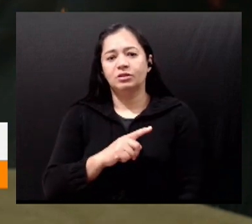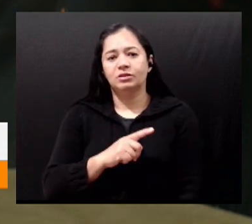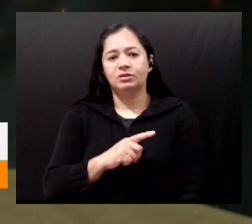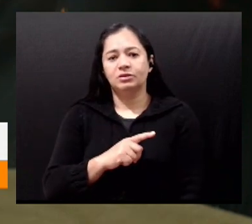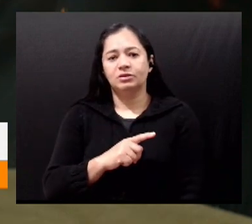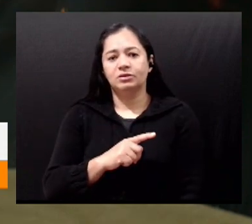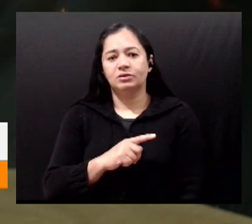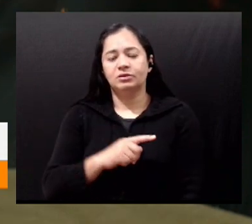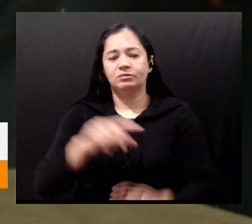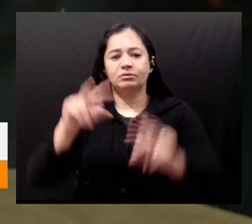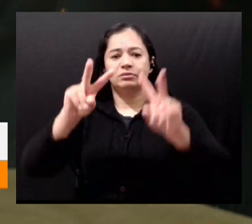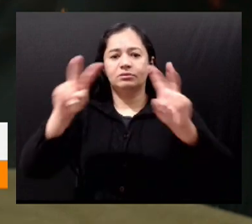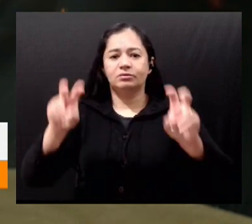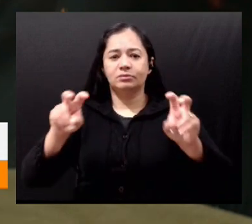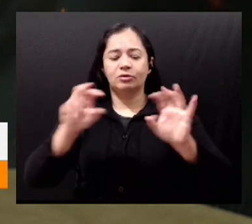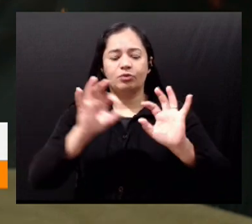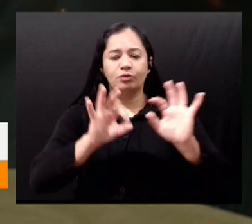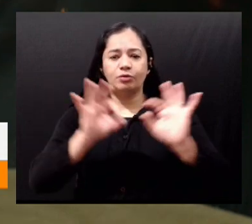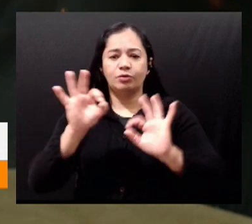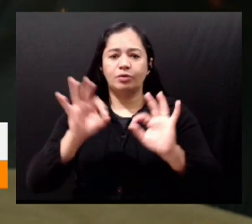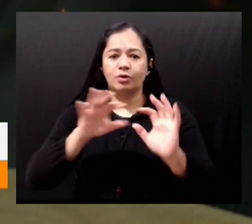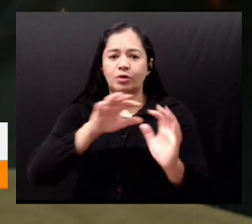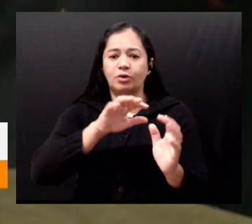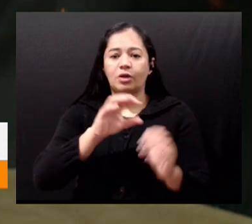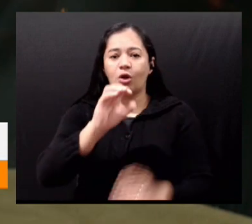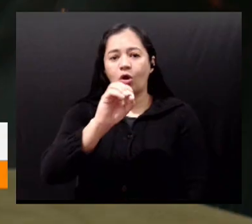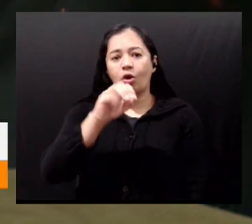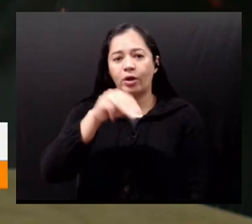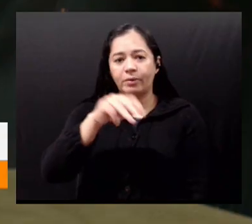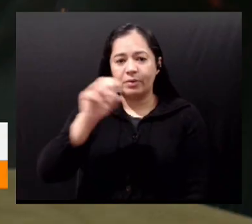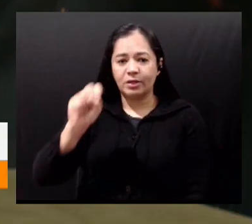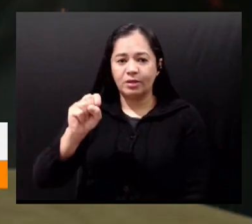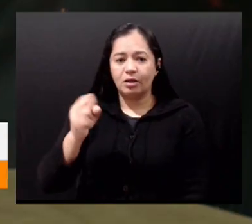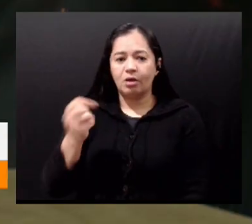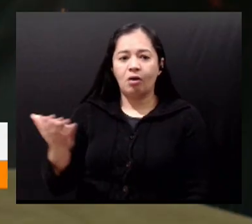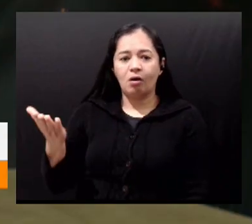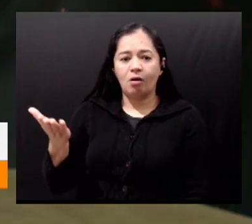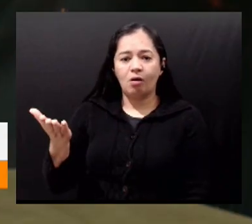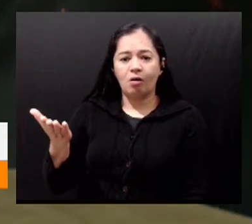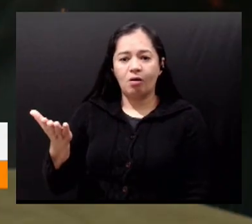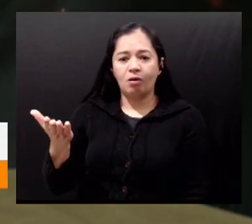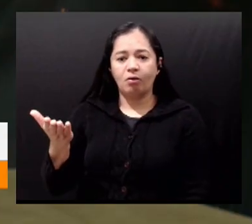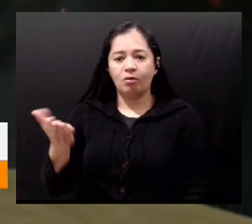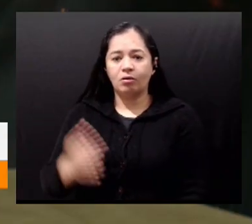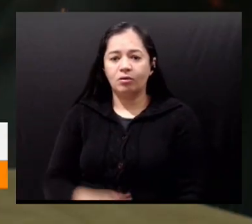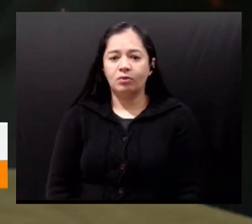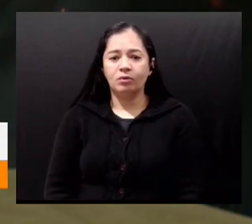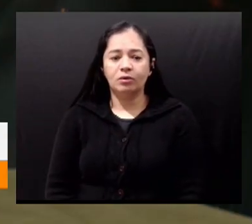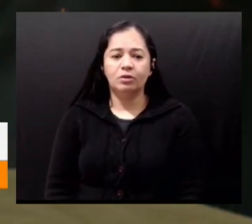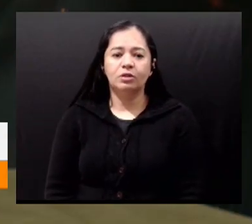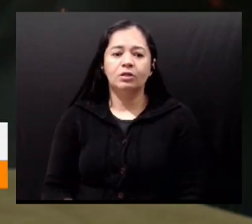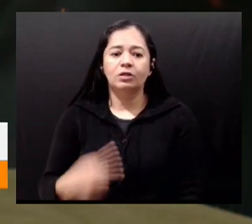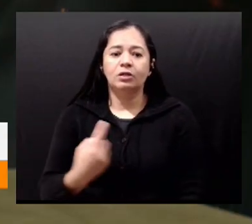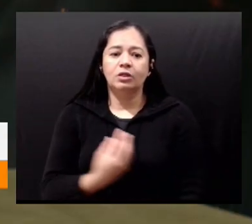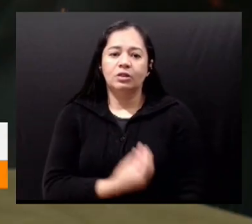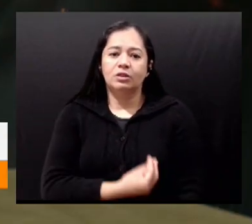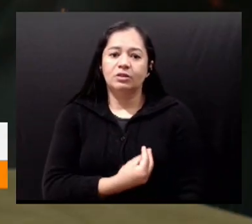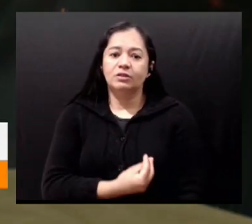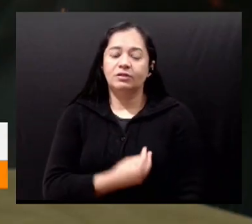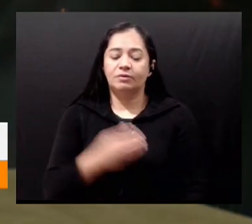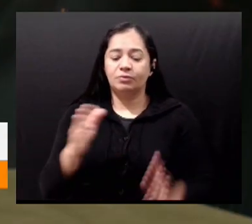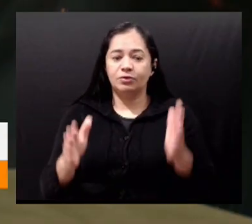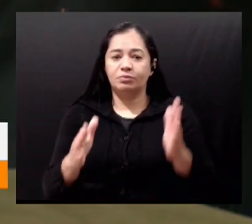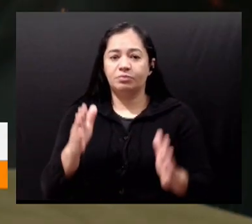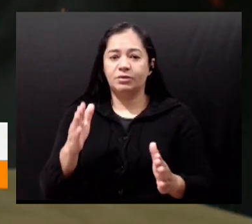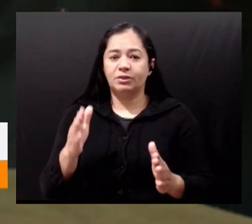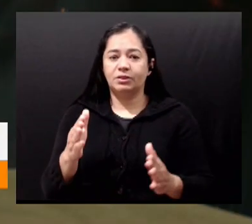a Organização Mundial da Saúde. Isso, olha só, a gente vive numa era marcada pelo excesso de informação, de estímulo, de